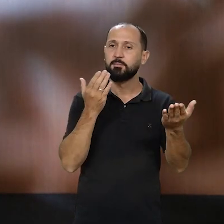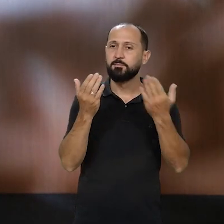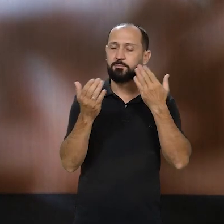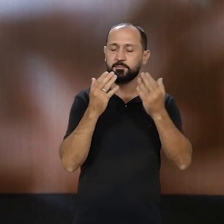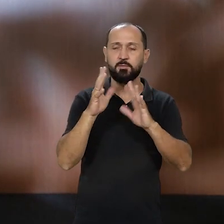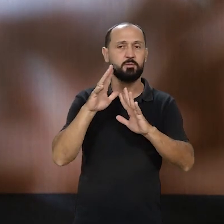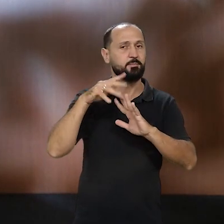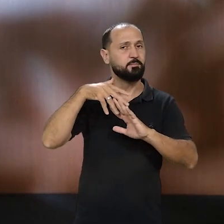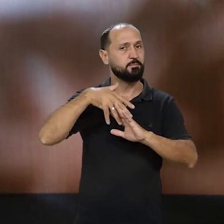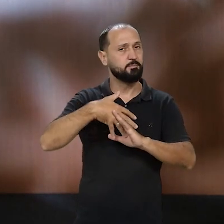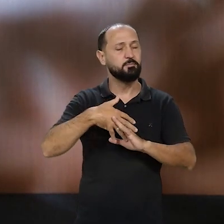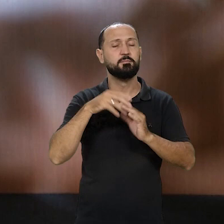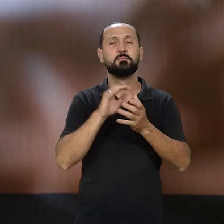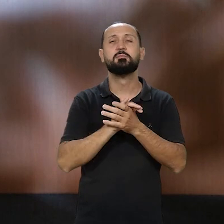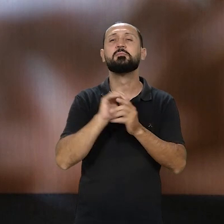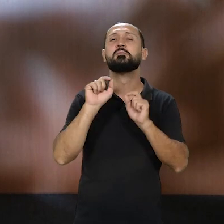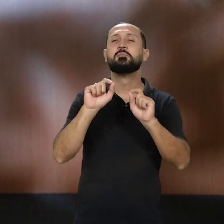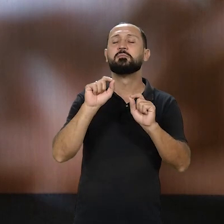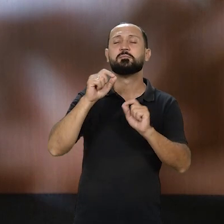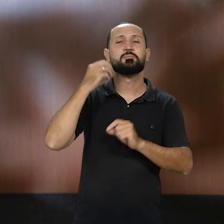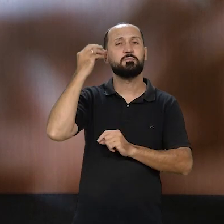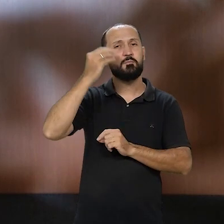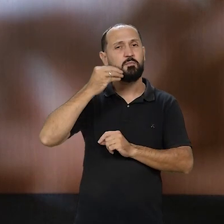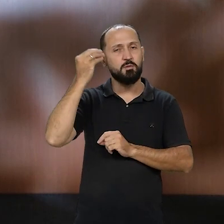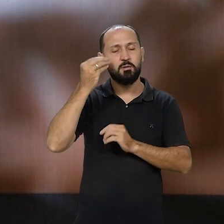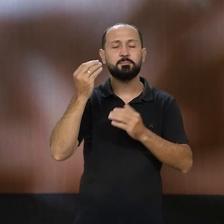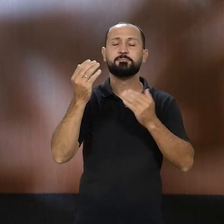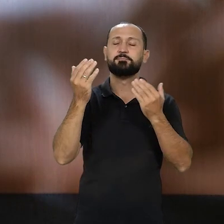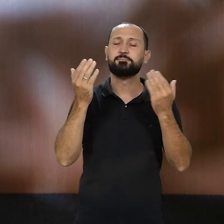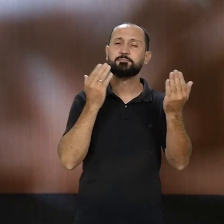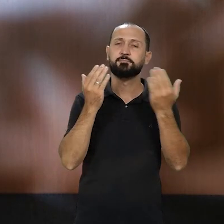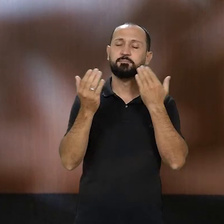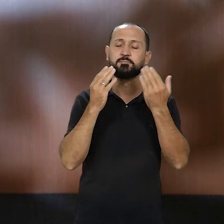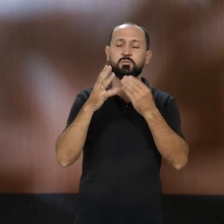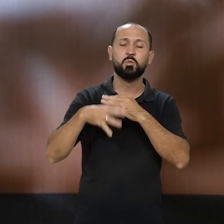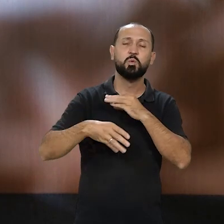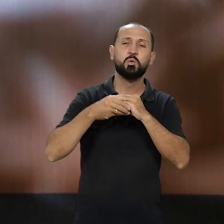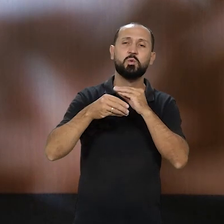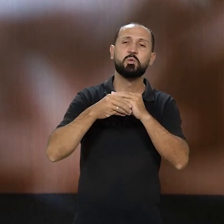pela UFMS. O que essa experiência como psicóloga